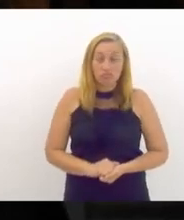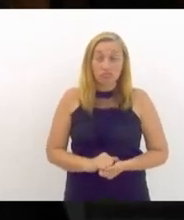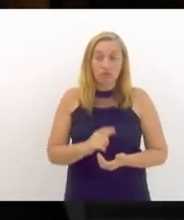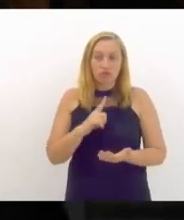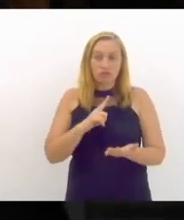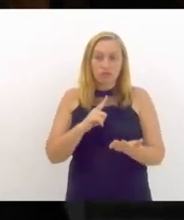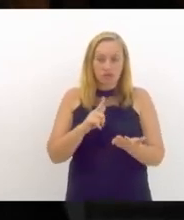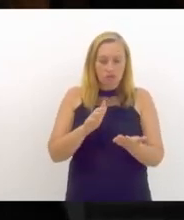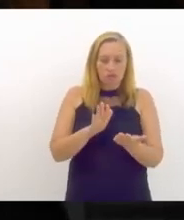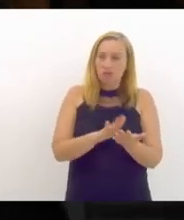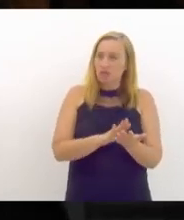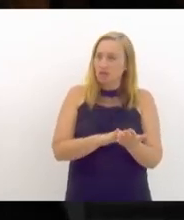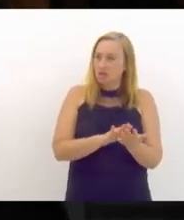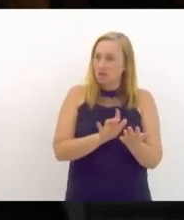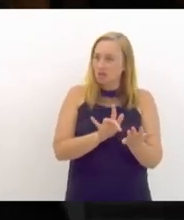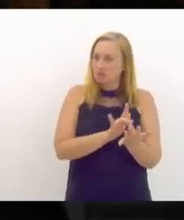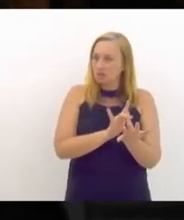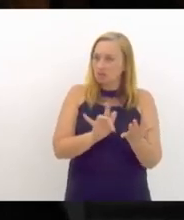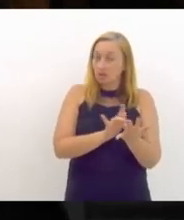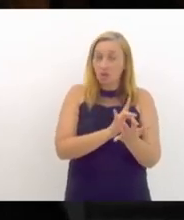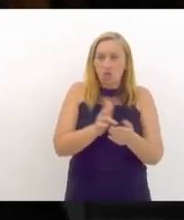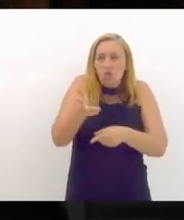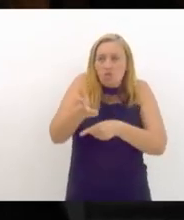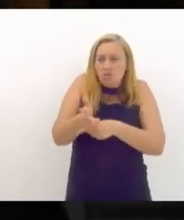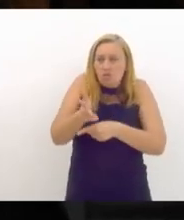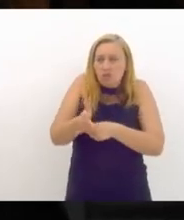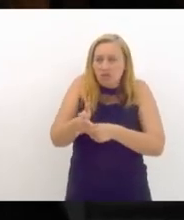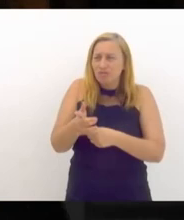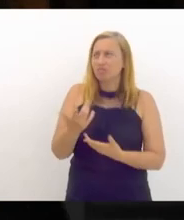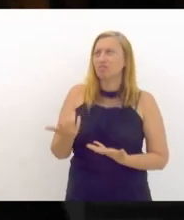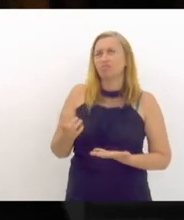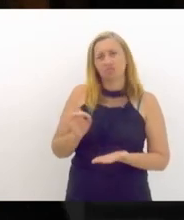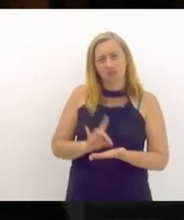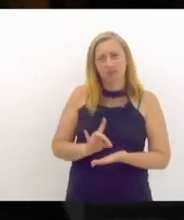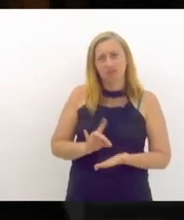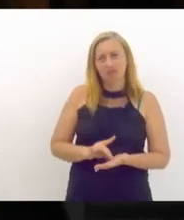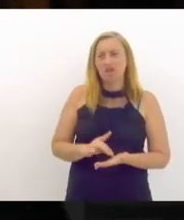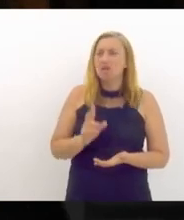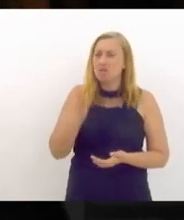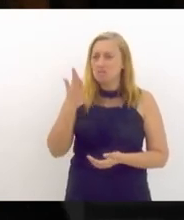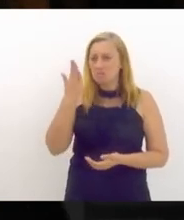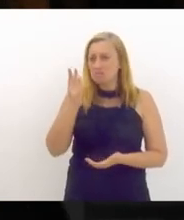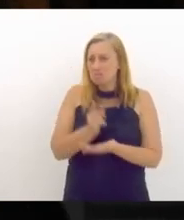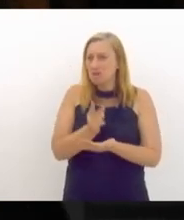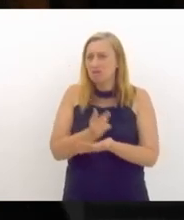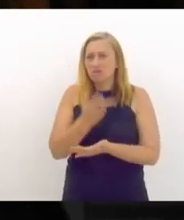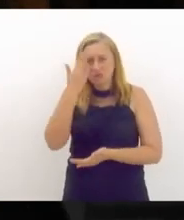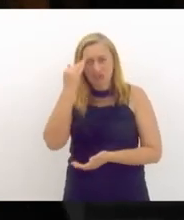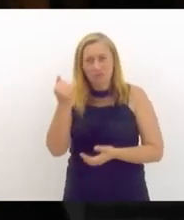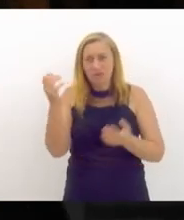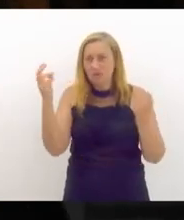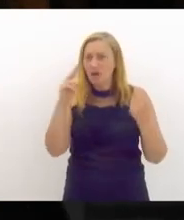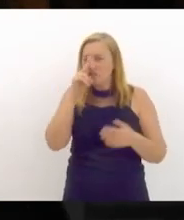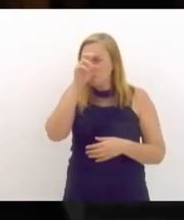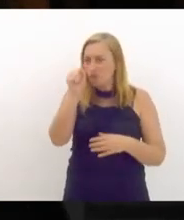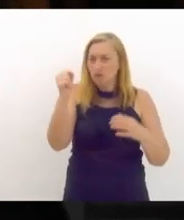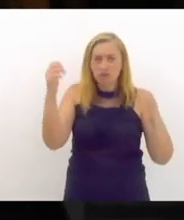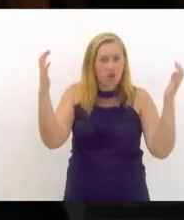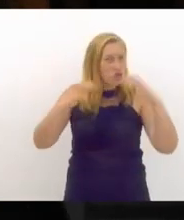um vídeo que, sinceramente, mesmo sabendo da intensidade da chuva